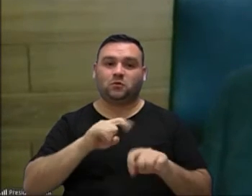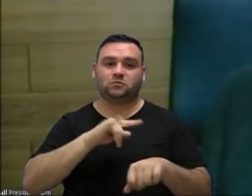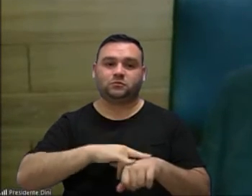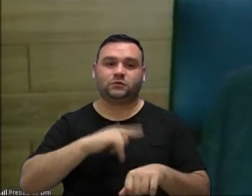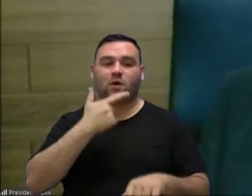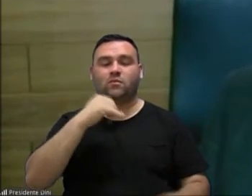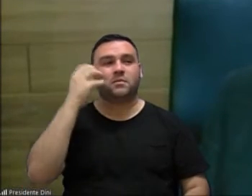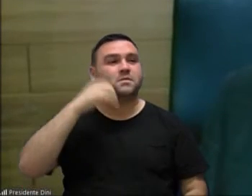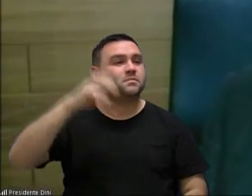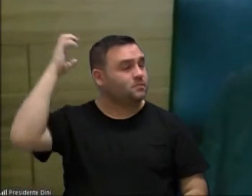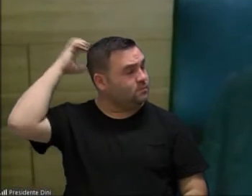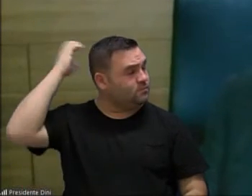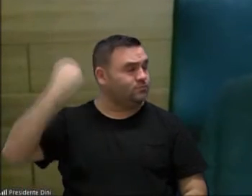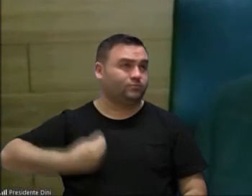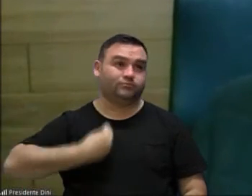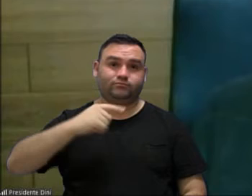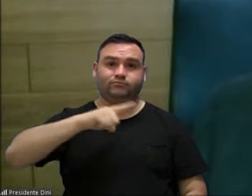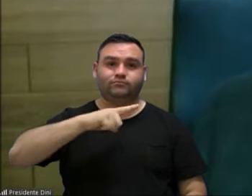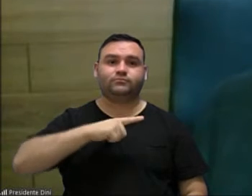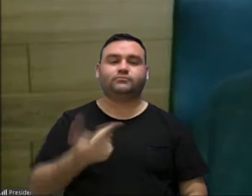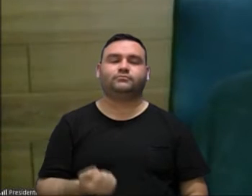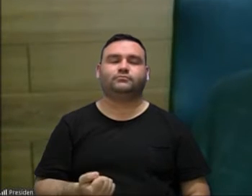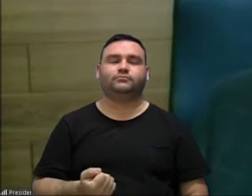Pericles Regis está presente